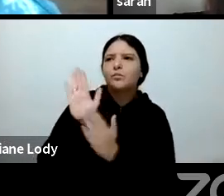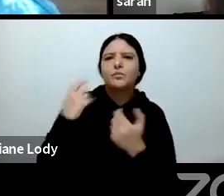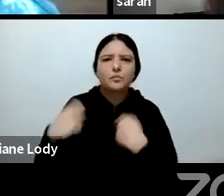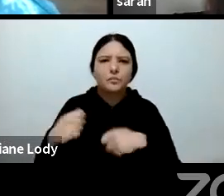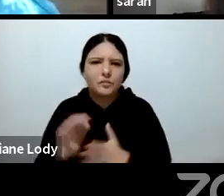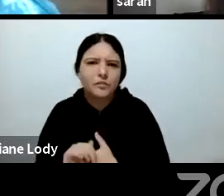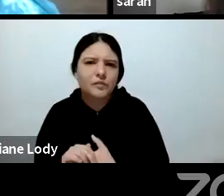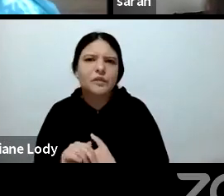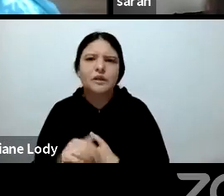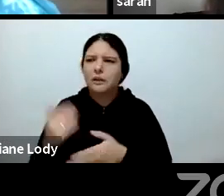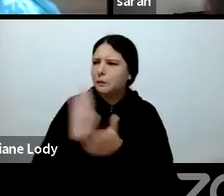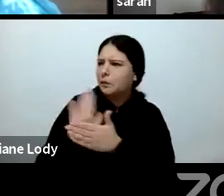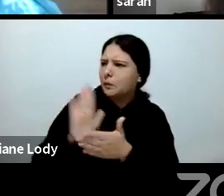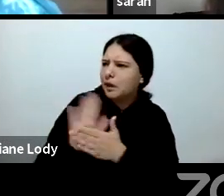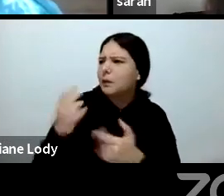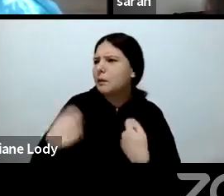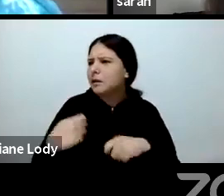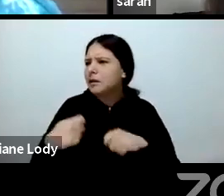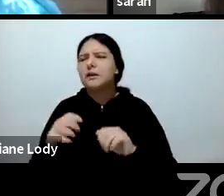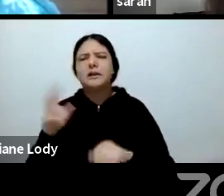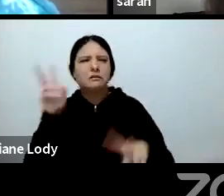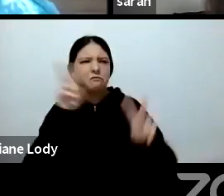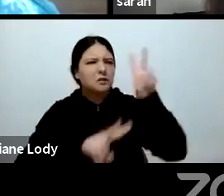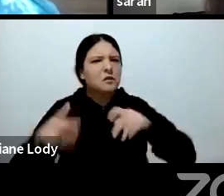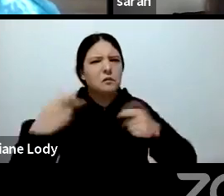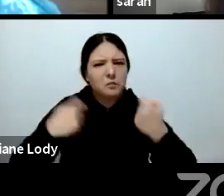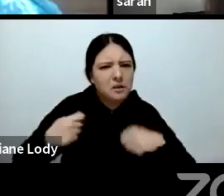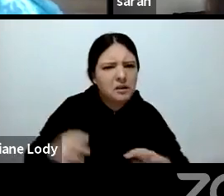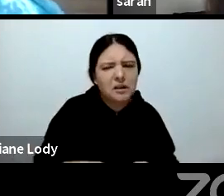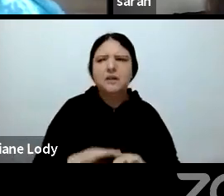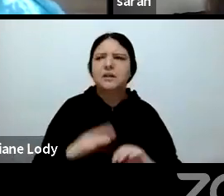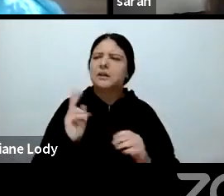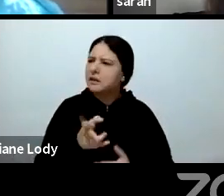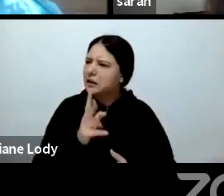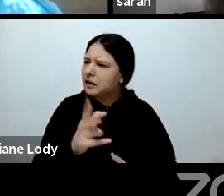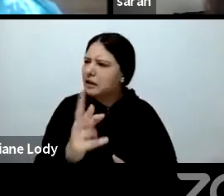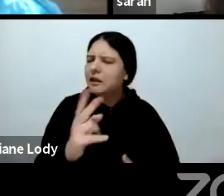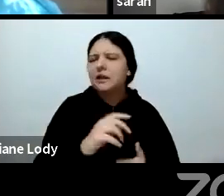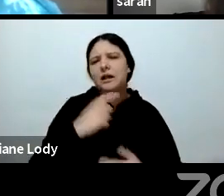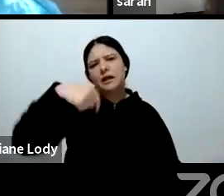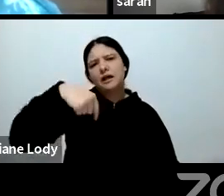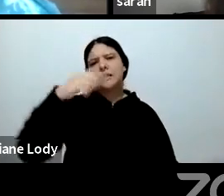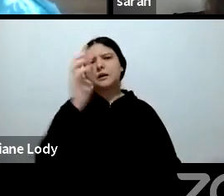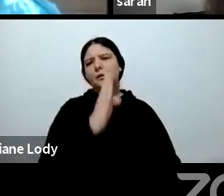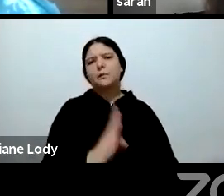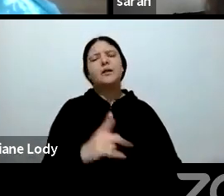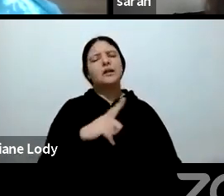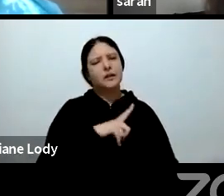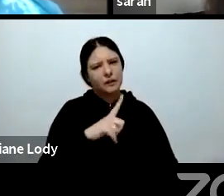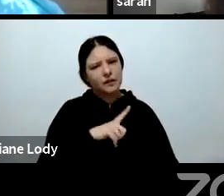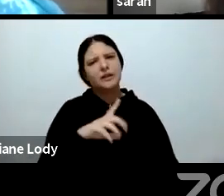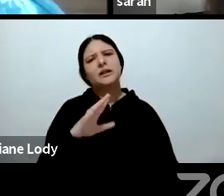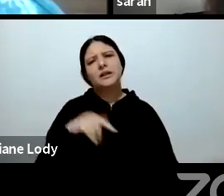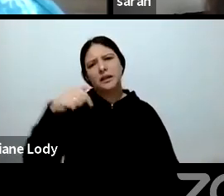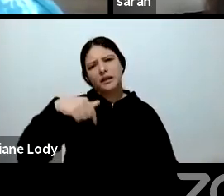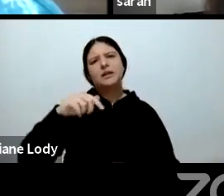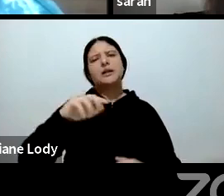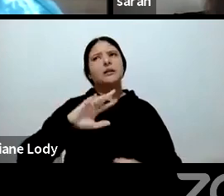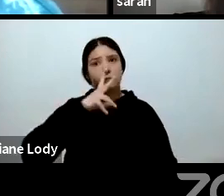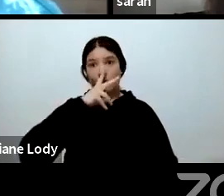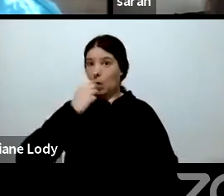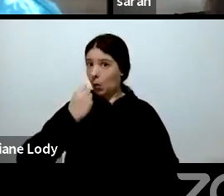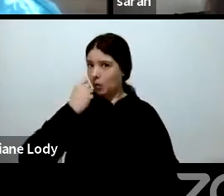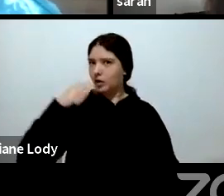sempre visível, né? Enfim, né, aqui no Brasil isso existe de uma forma muito significativa, né?